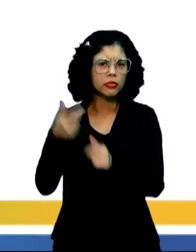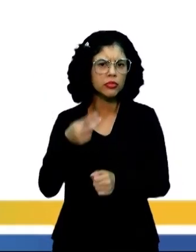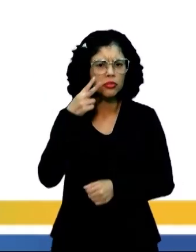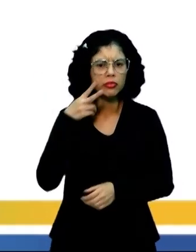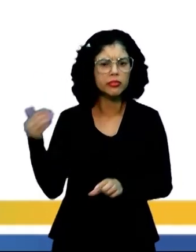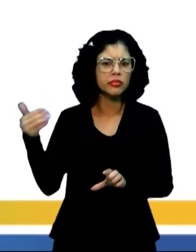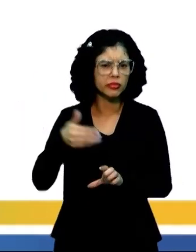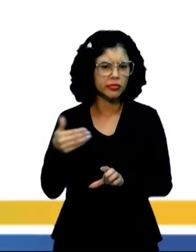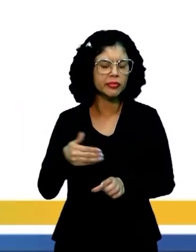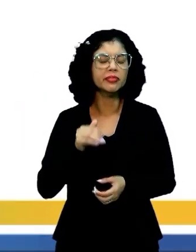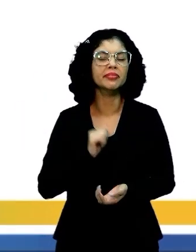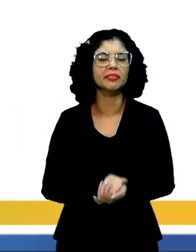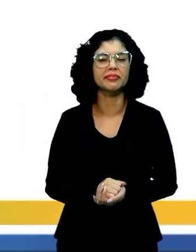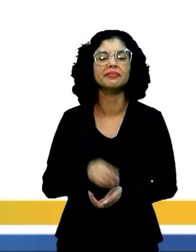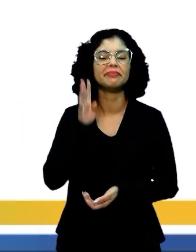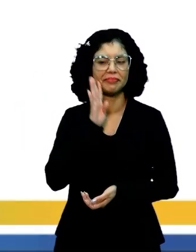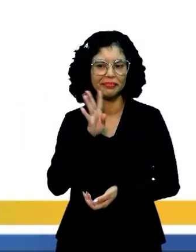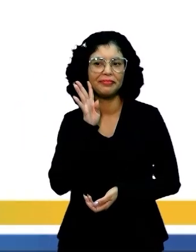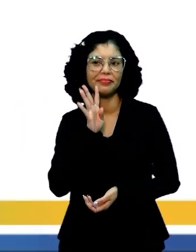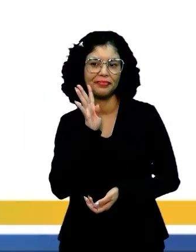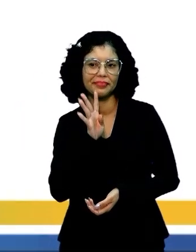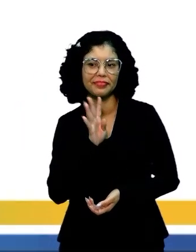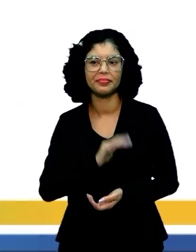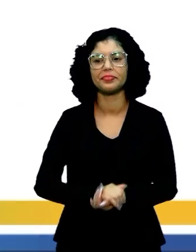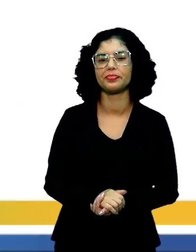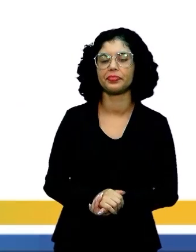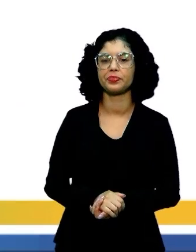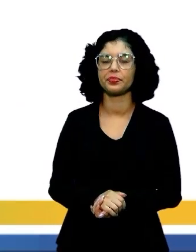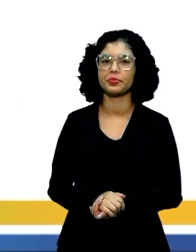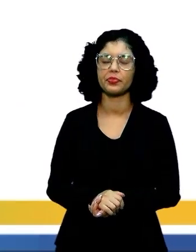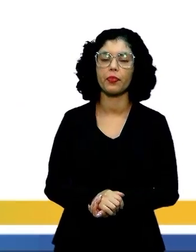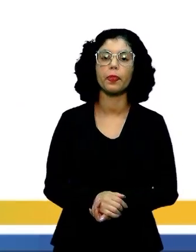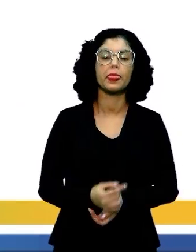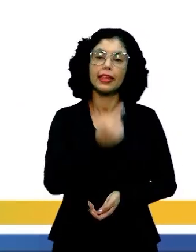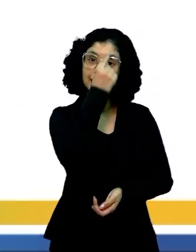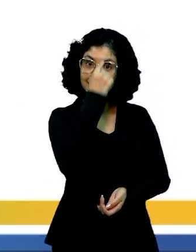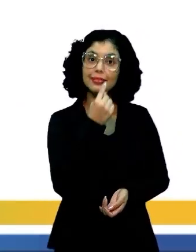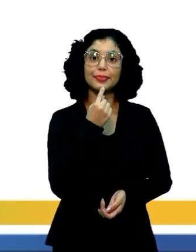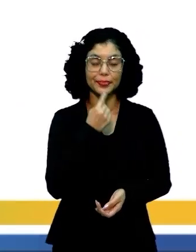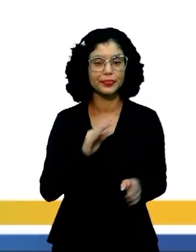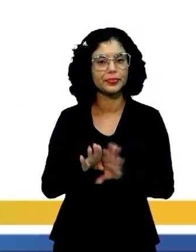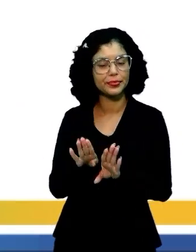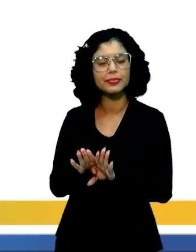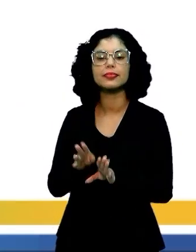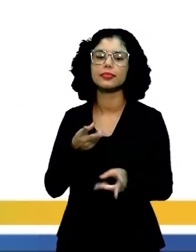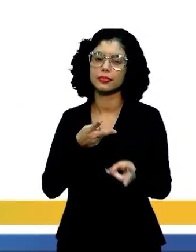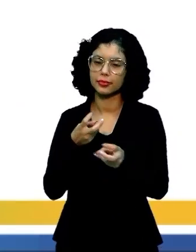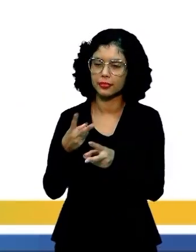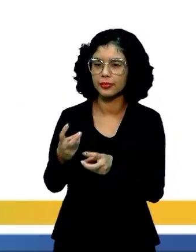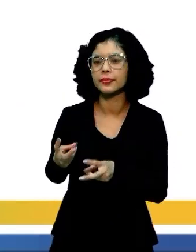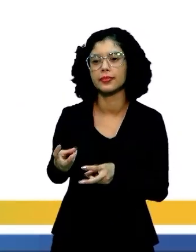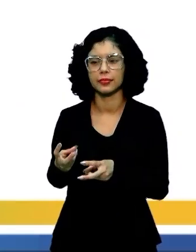revisitarem, darem uma olhada lá, que é bastante interessante. Na imagem, a gente observa aí